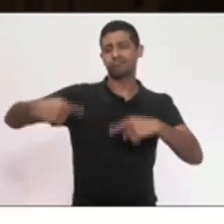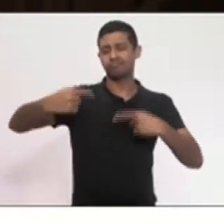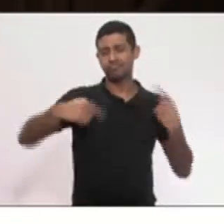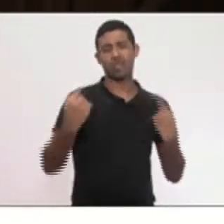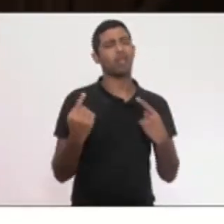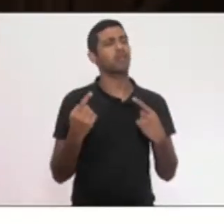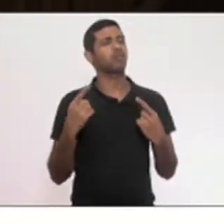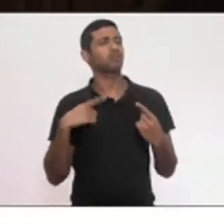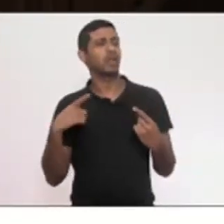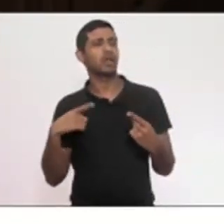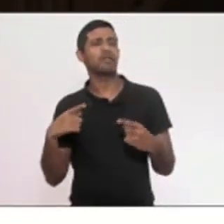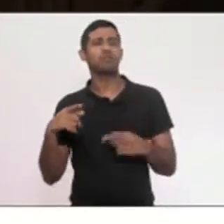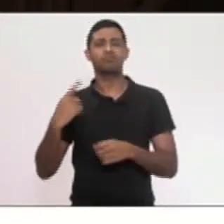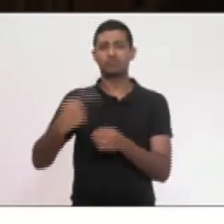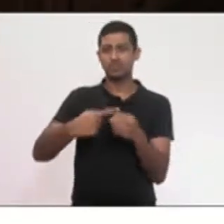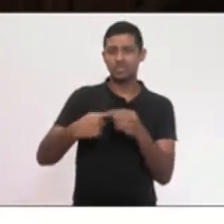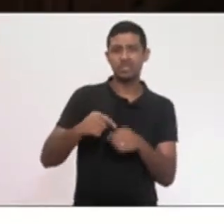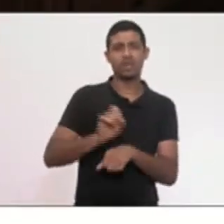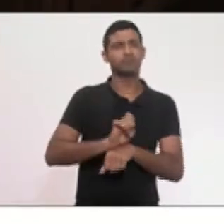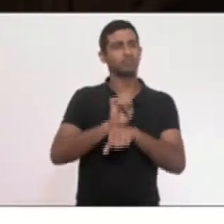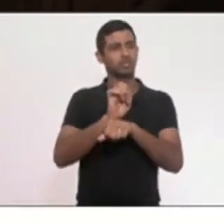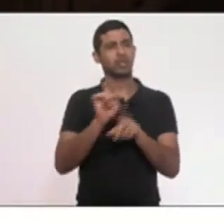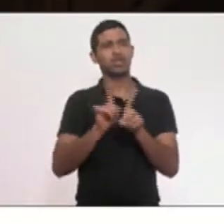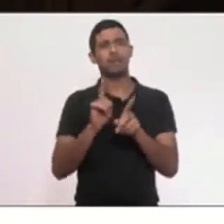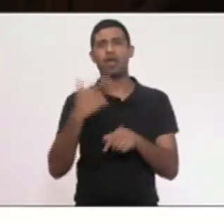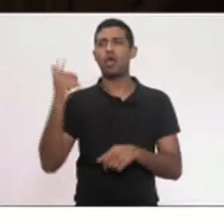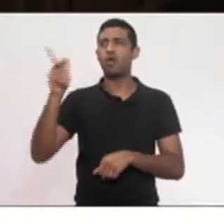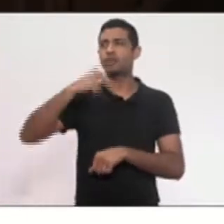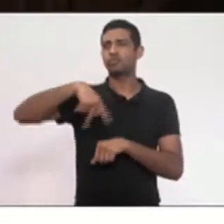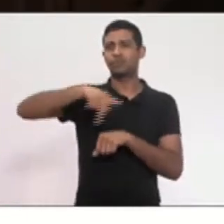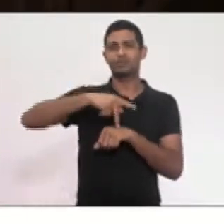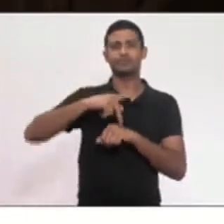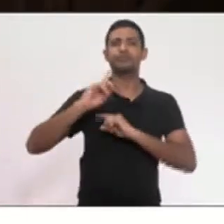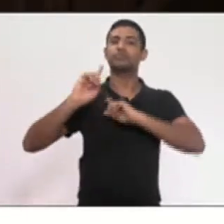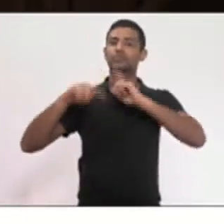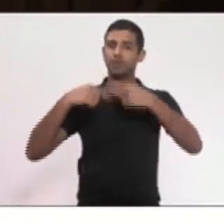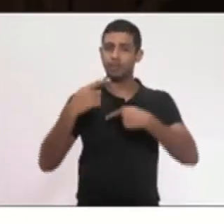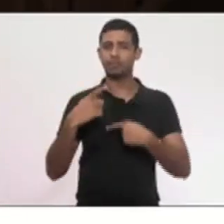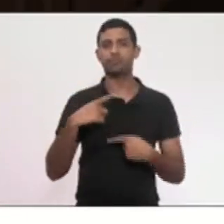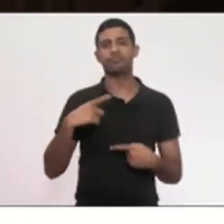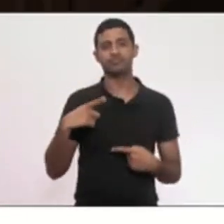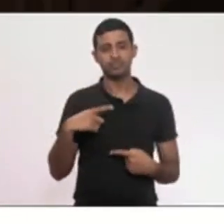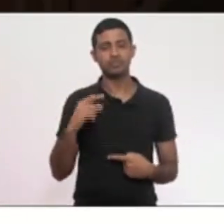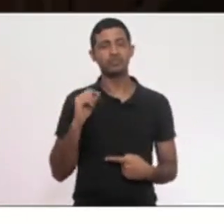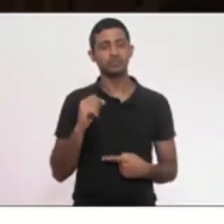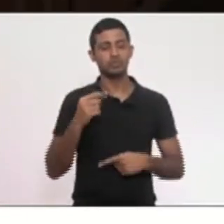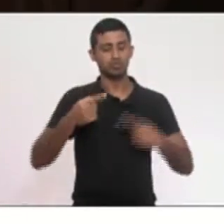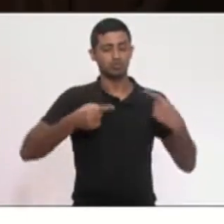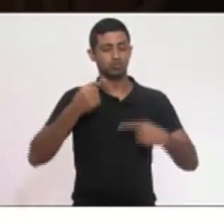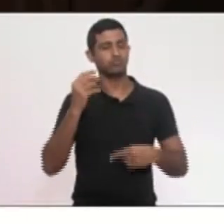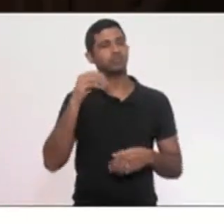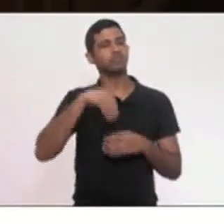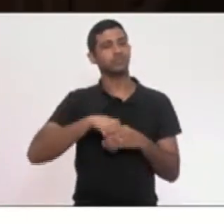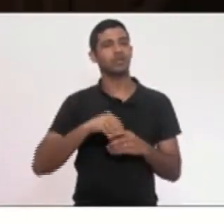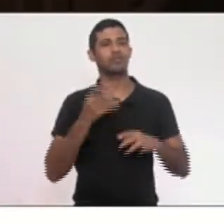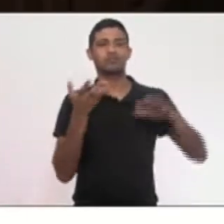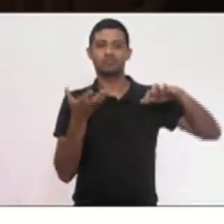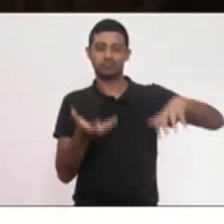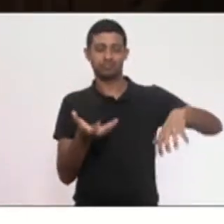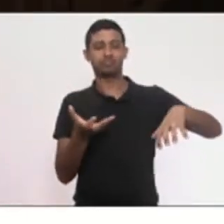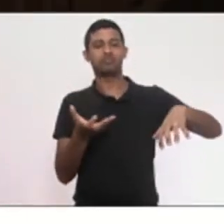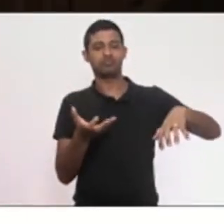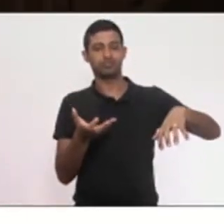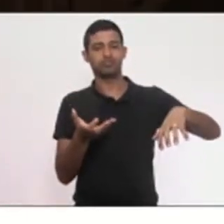municipais, conferências estaduais e uma conferência nacional, e depois discussão interna no próprio Congresso